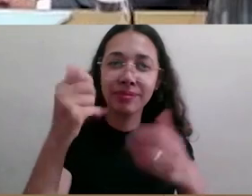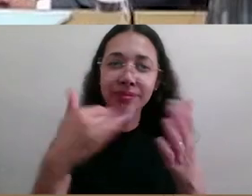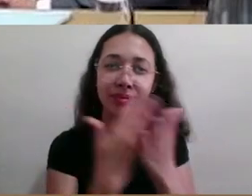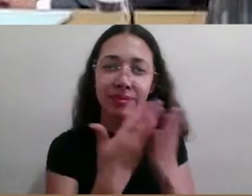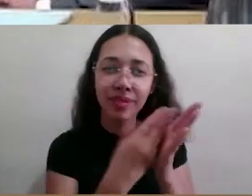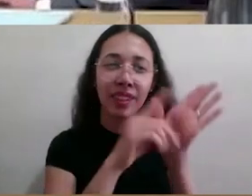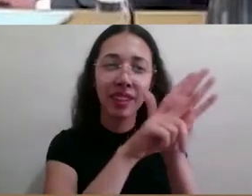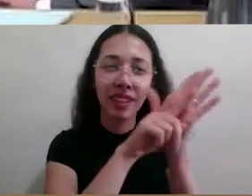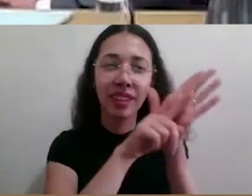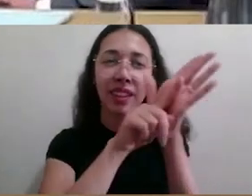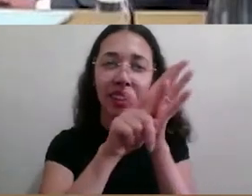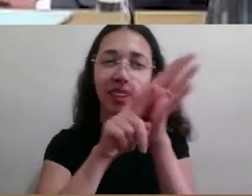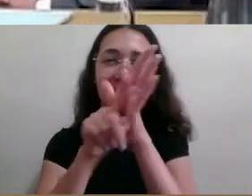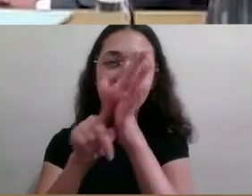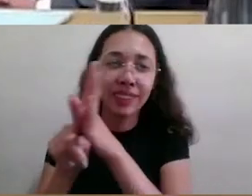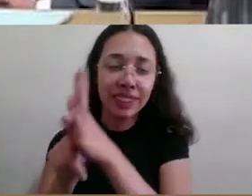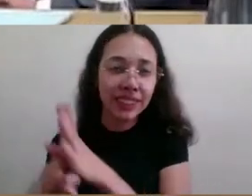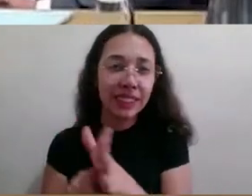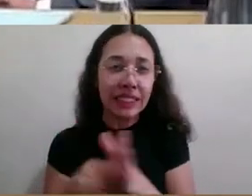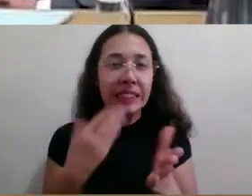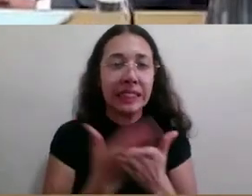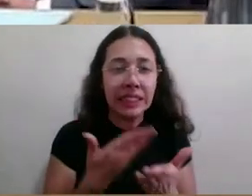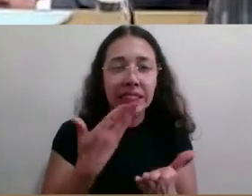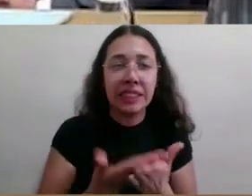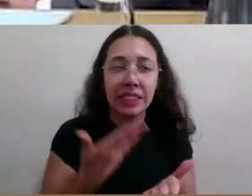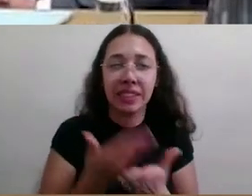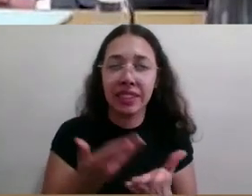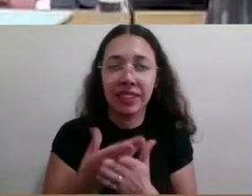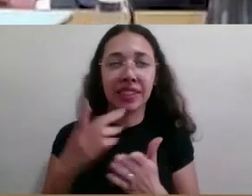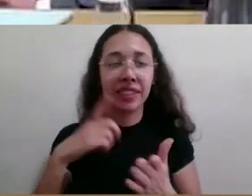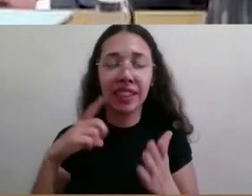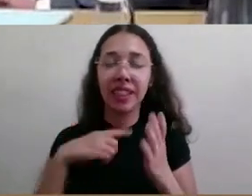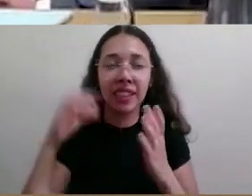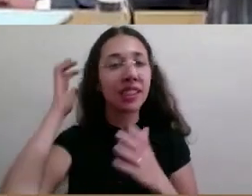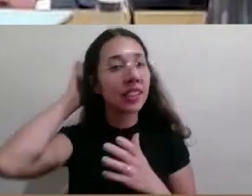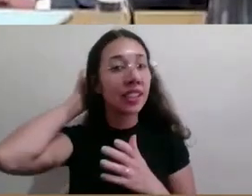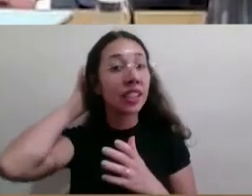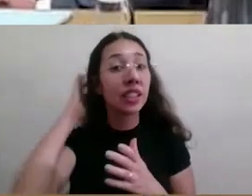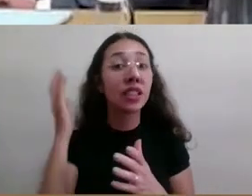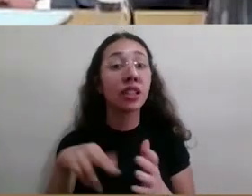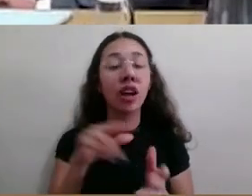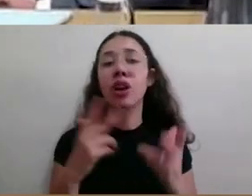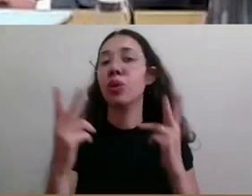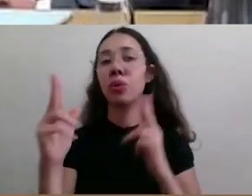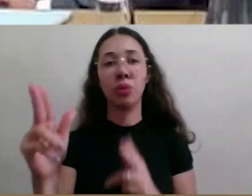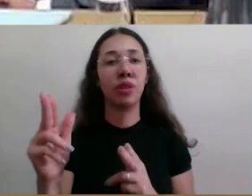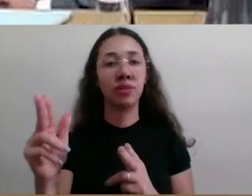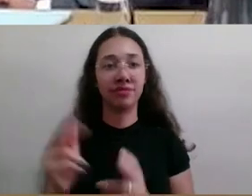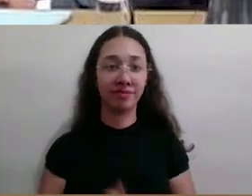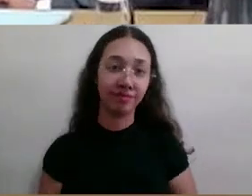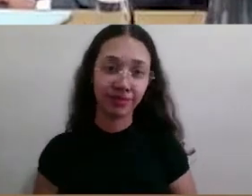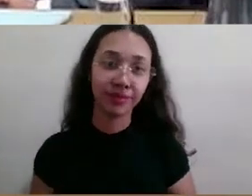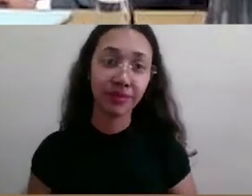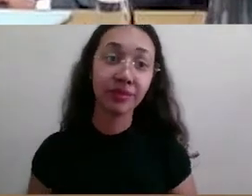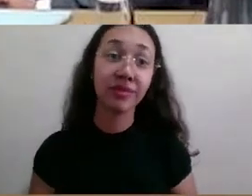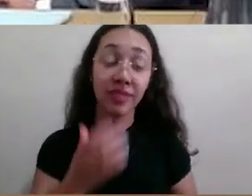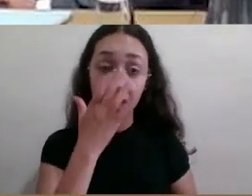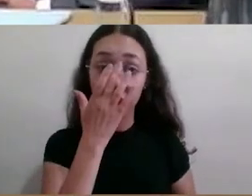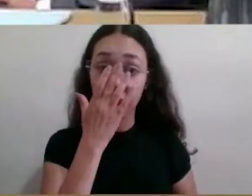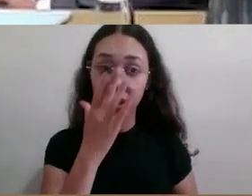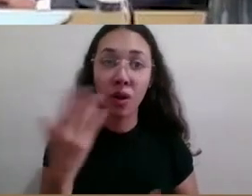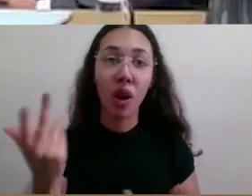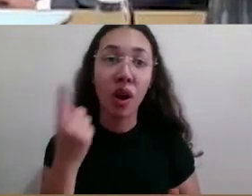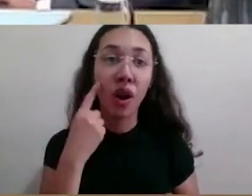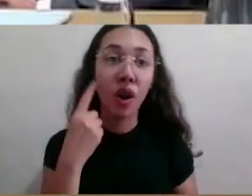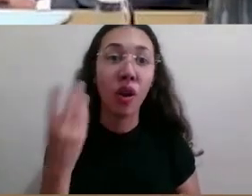os diferentes trajetórias. Então, a gente tinha que ver, vejam como isso impacta, né? Olha o contraponto do